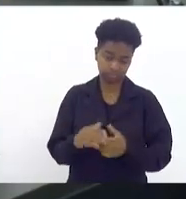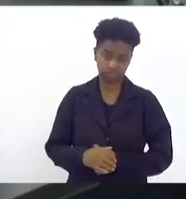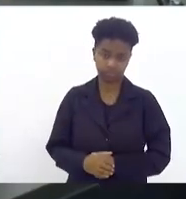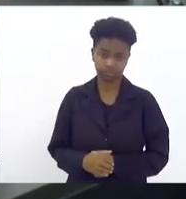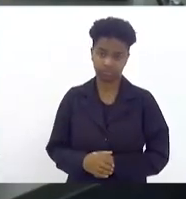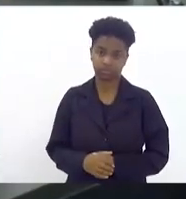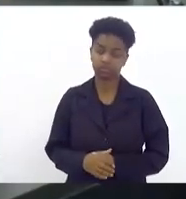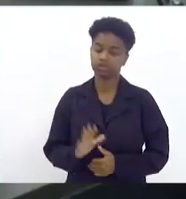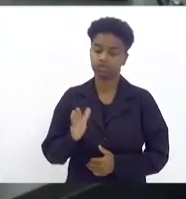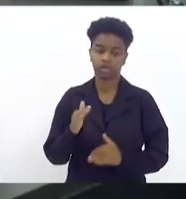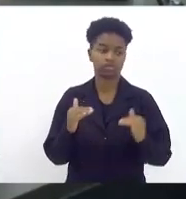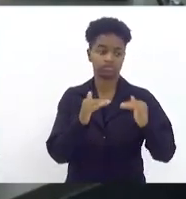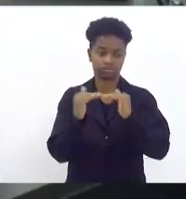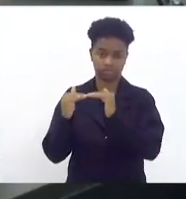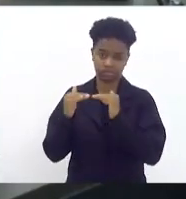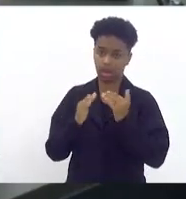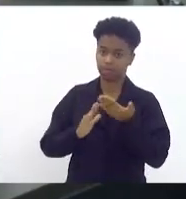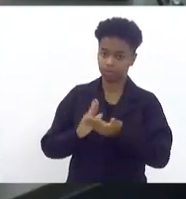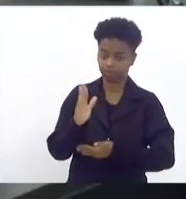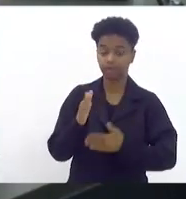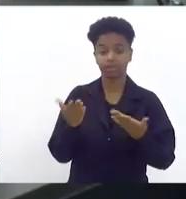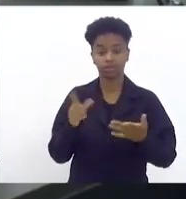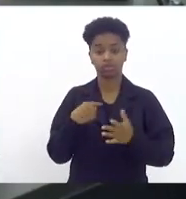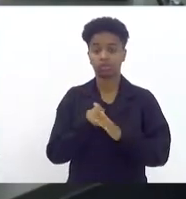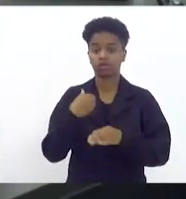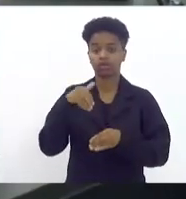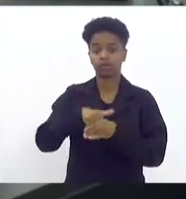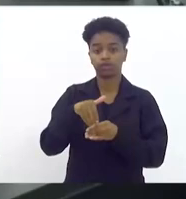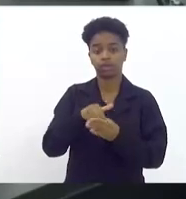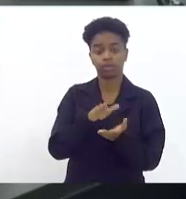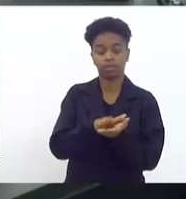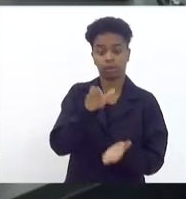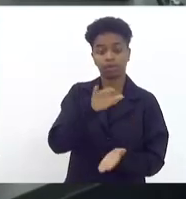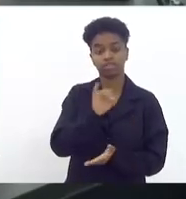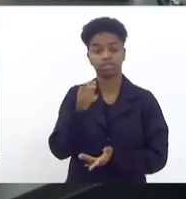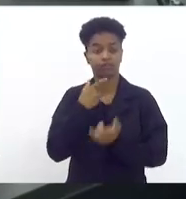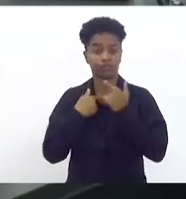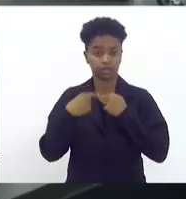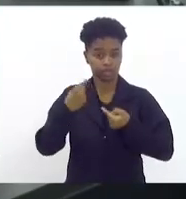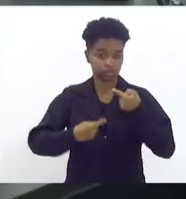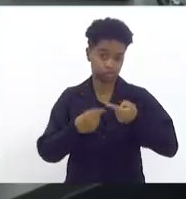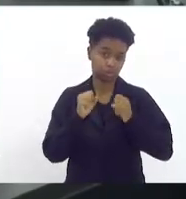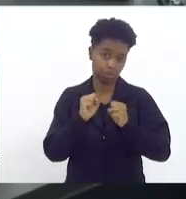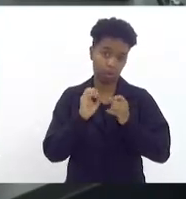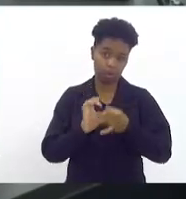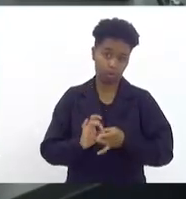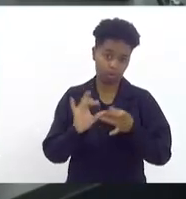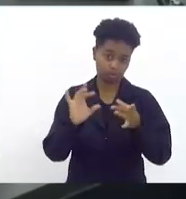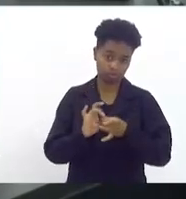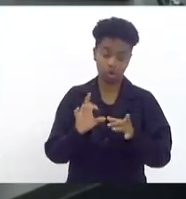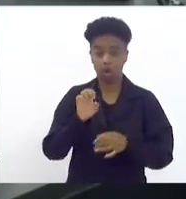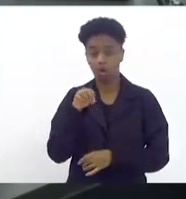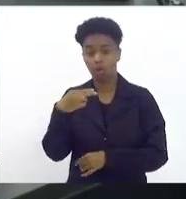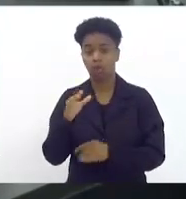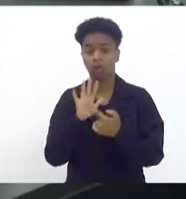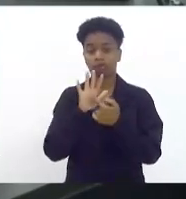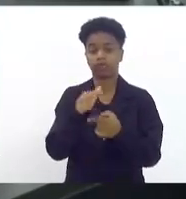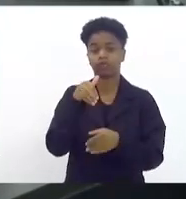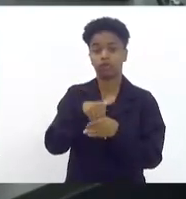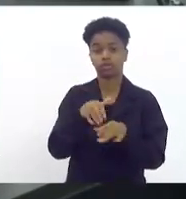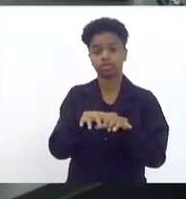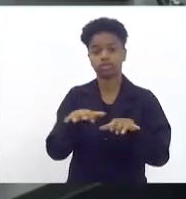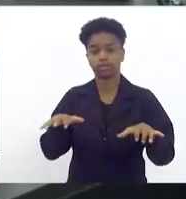foi deliberada aqui, aprovado também. A gente está votando em bloco, está em discussão para aquele que queira fazer a discussão de um projeto específico ou apresentar um voto em